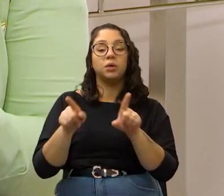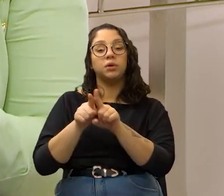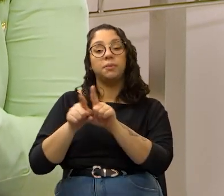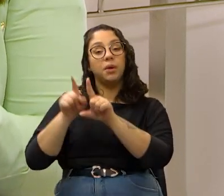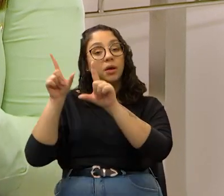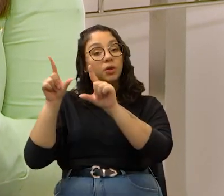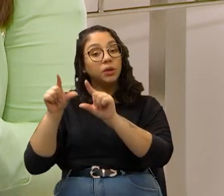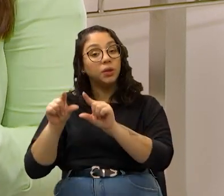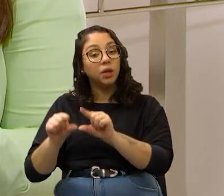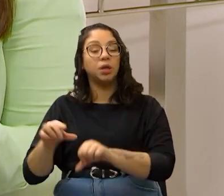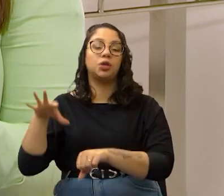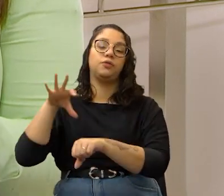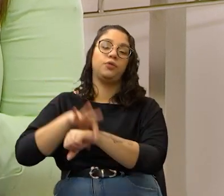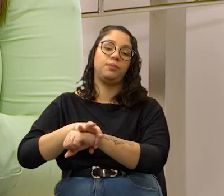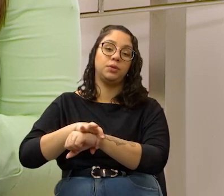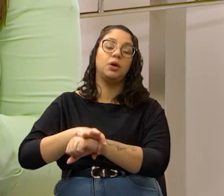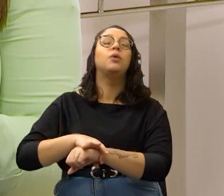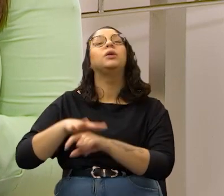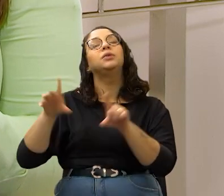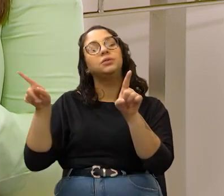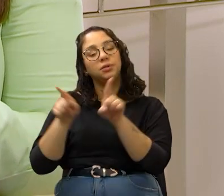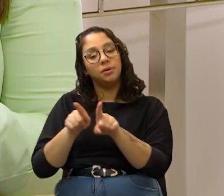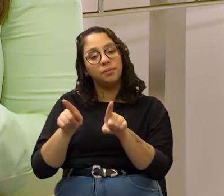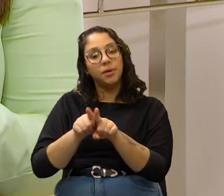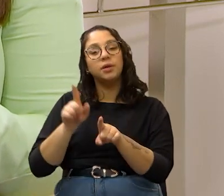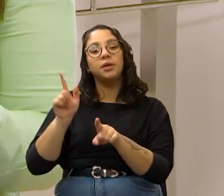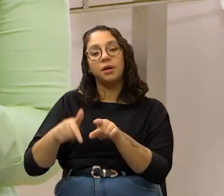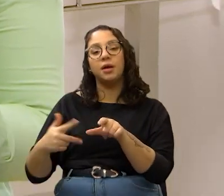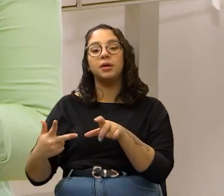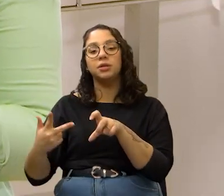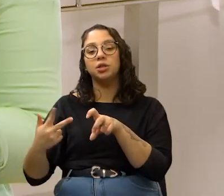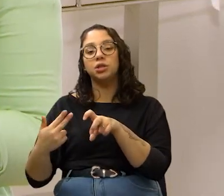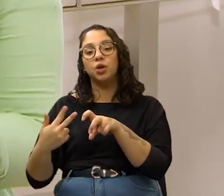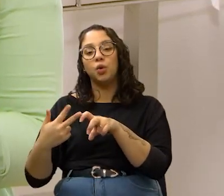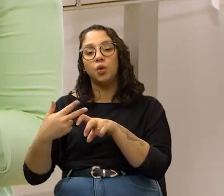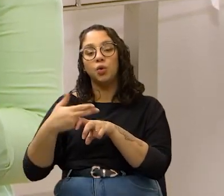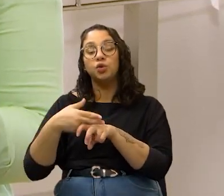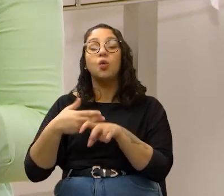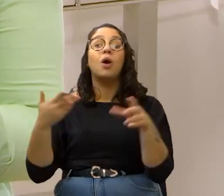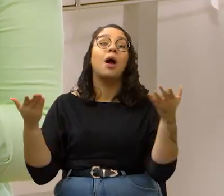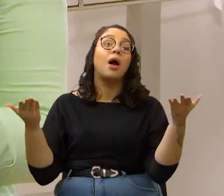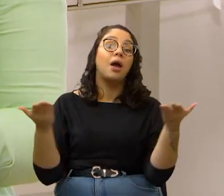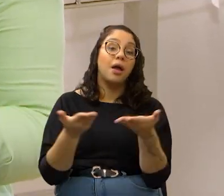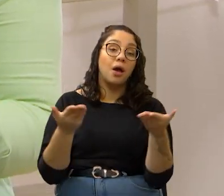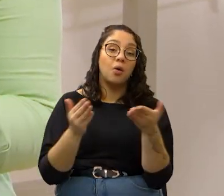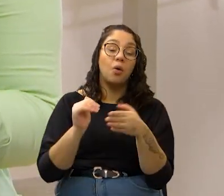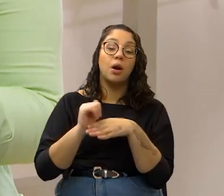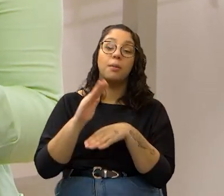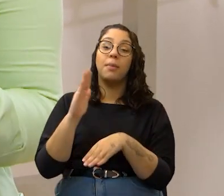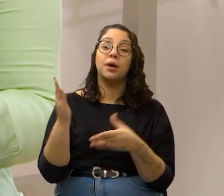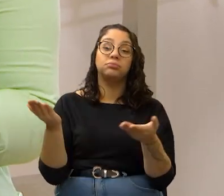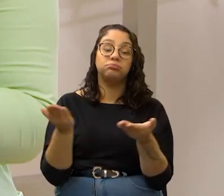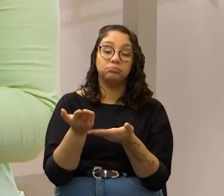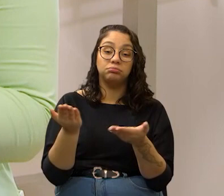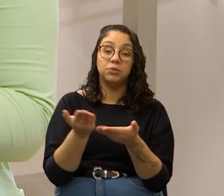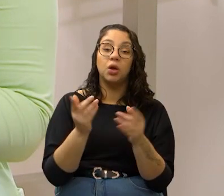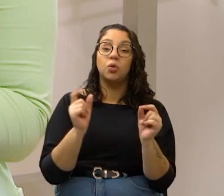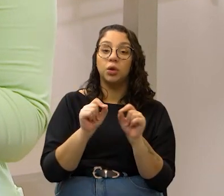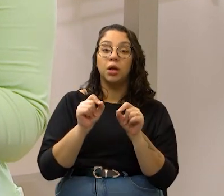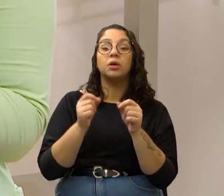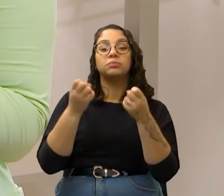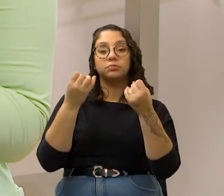dessa dor, para atenuação da inflamação, até tratamentos cirúrgicos e atualmente, né,